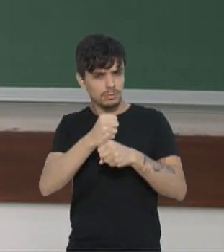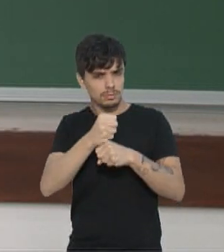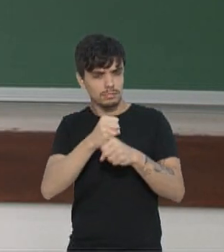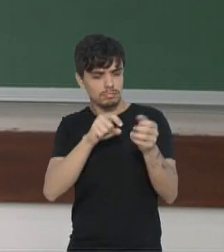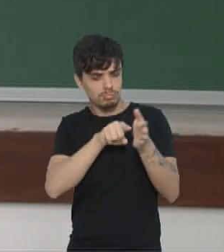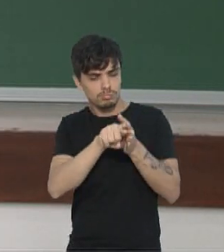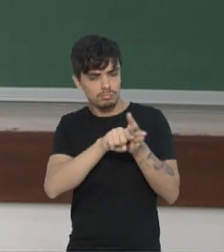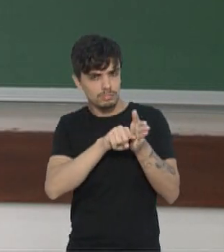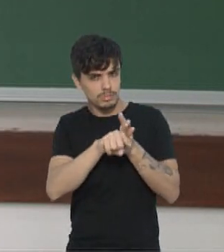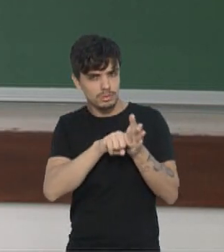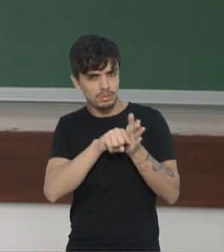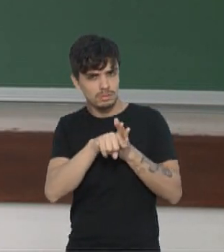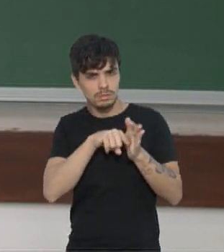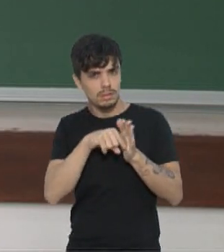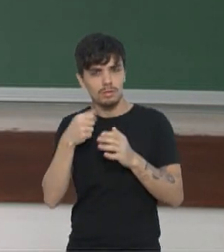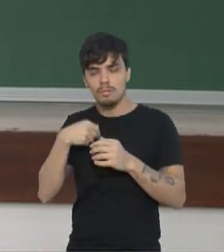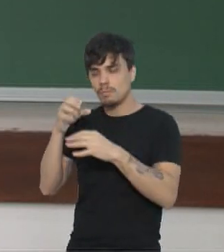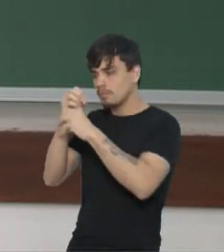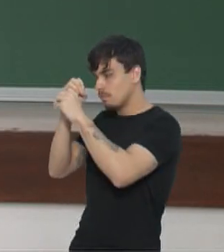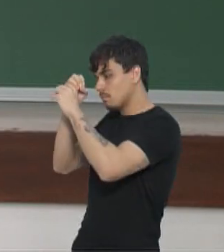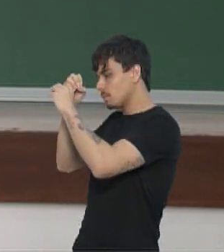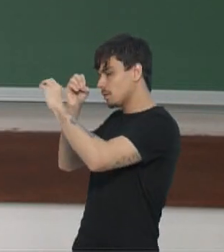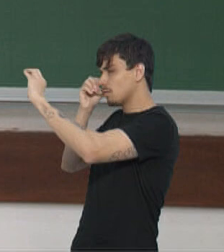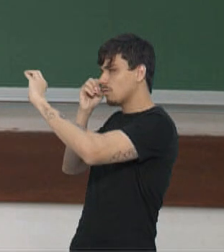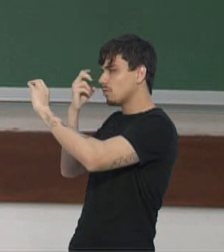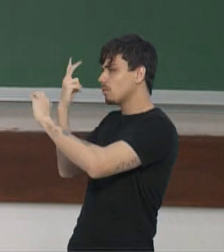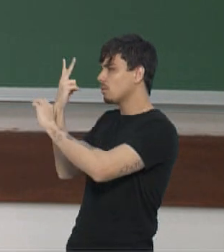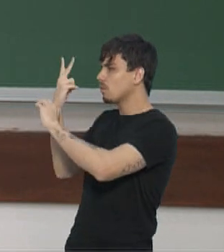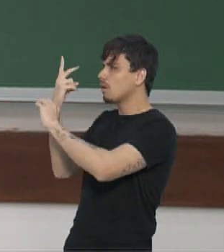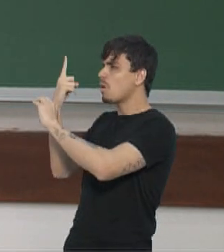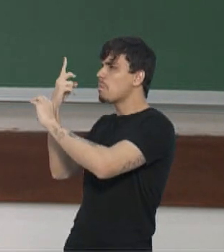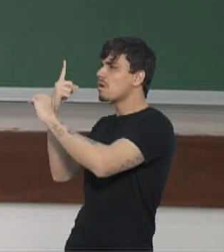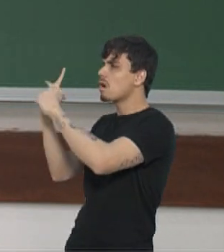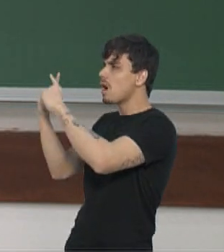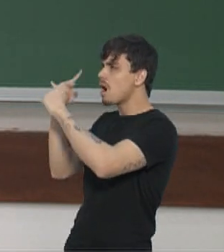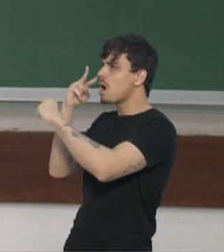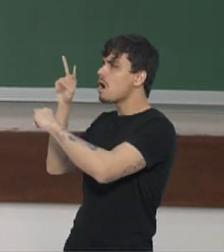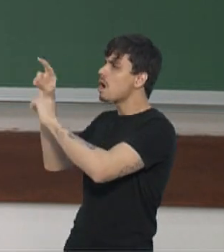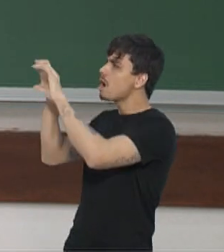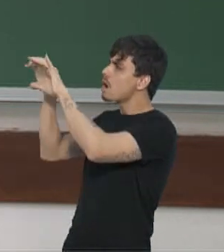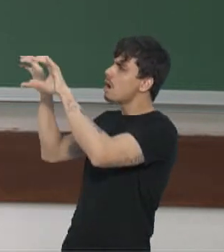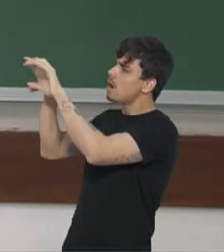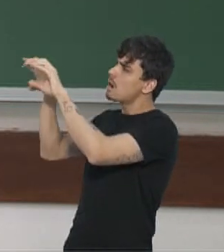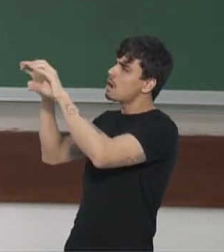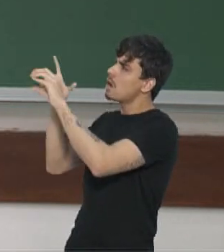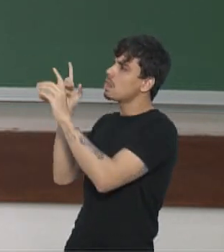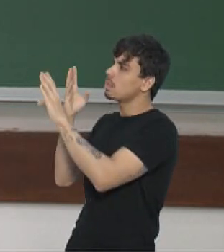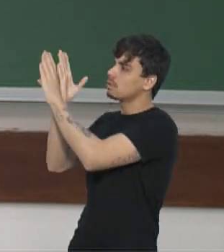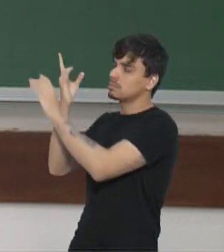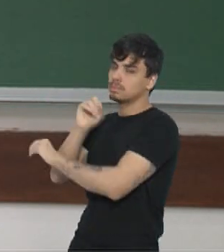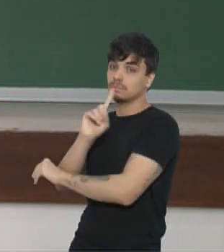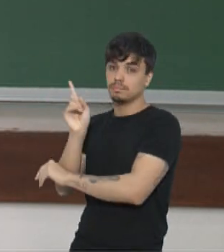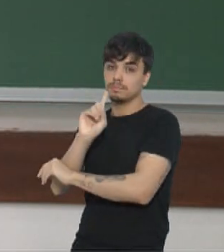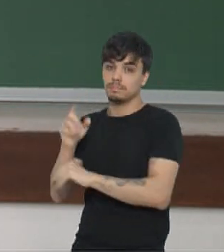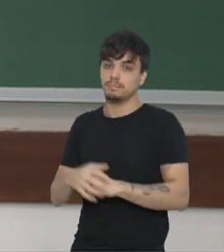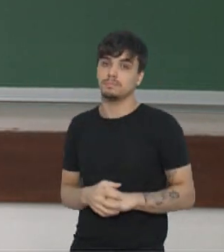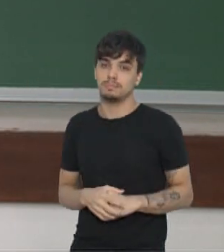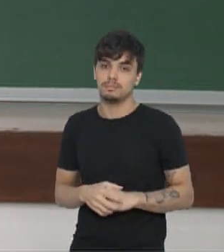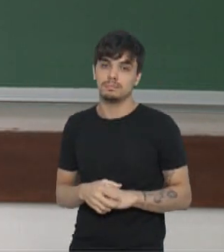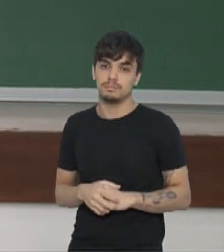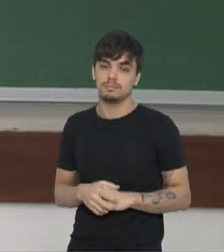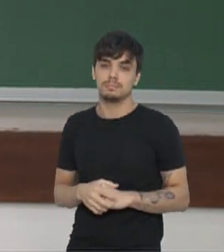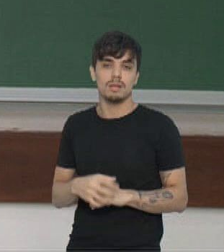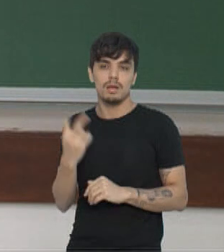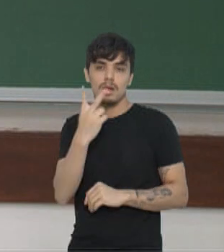não foi ali, pegou o telescópio e olhou uma vez ou duas para o céu. Olha só, descobri, não. E não foi com